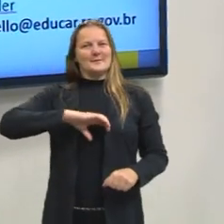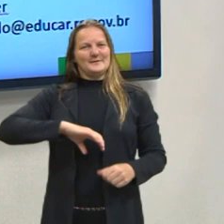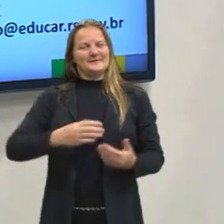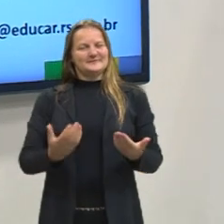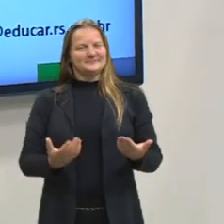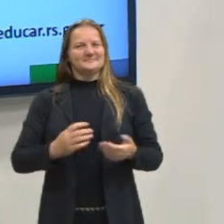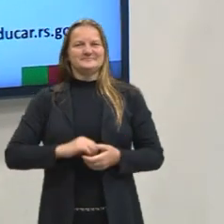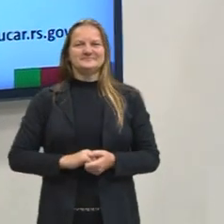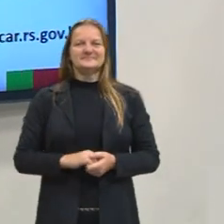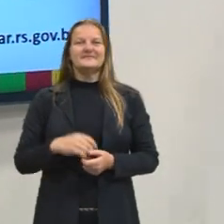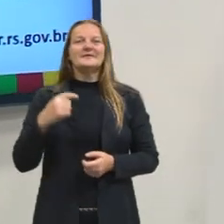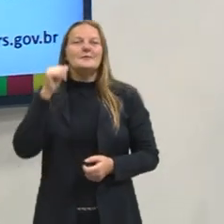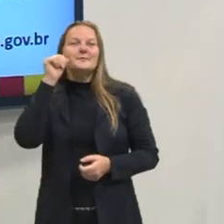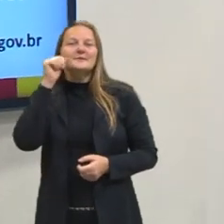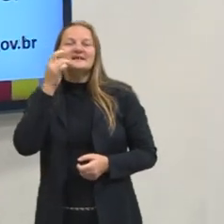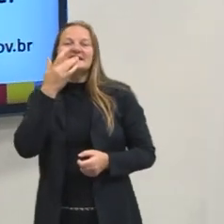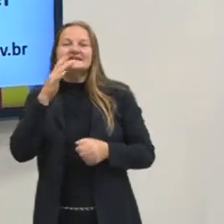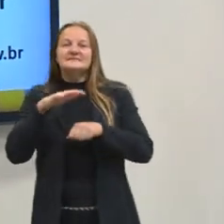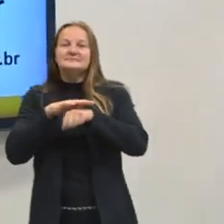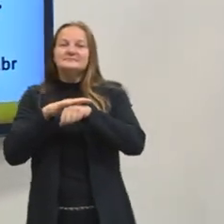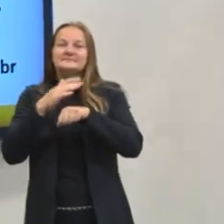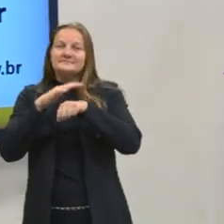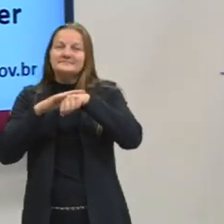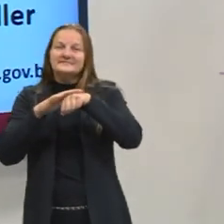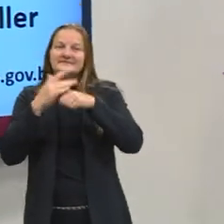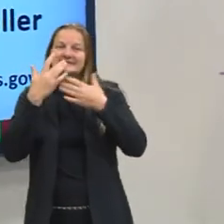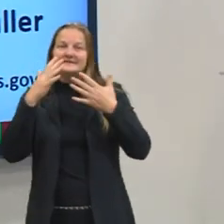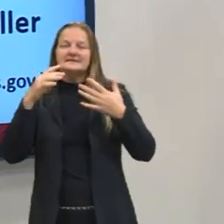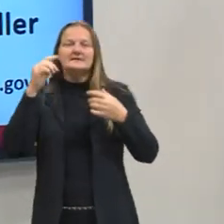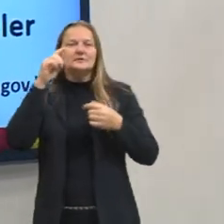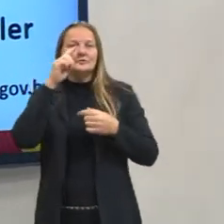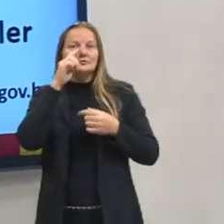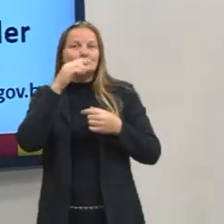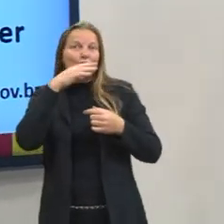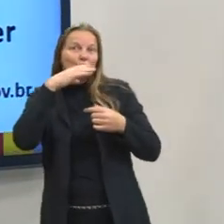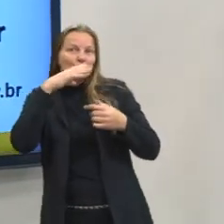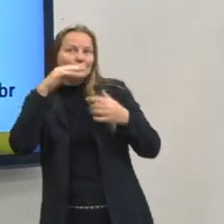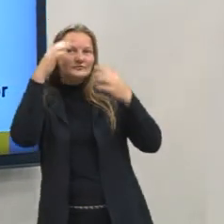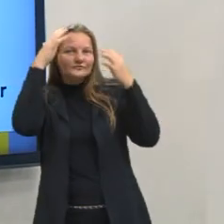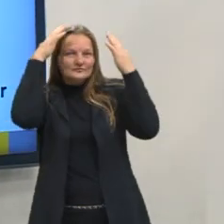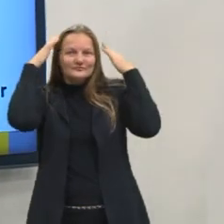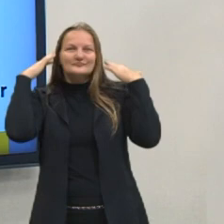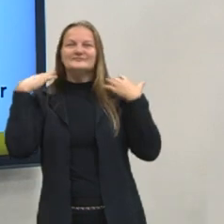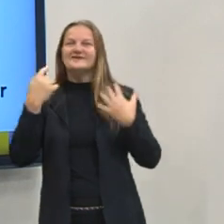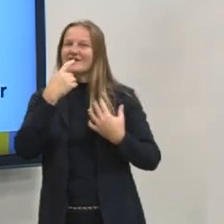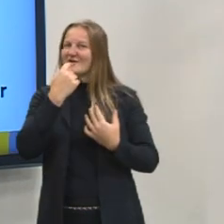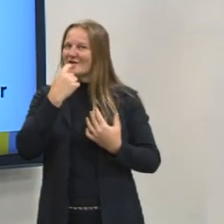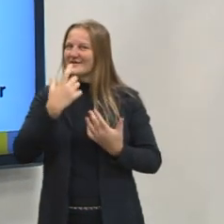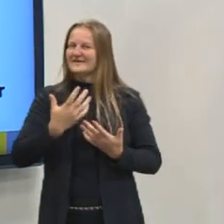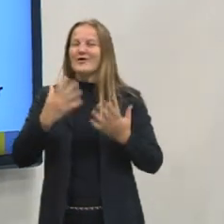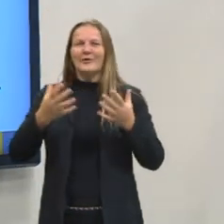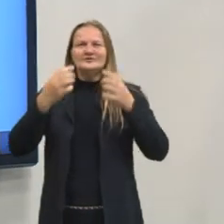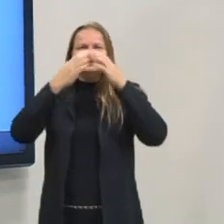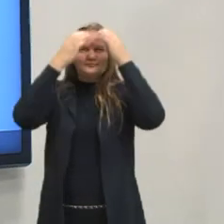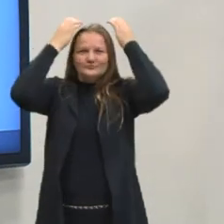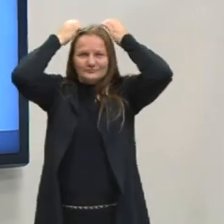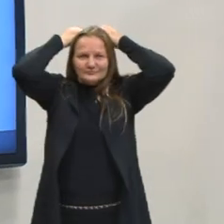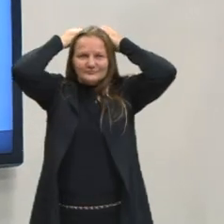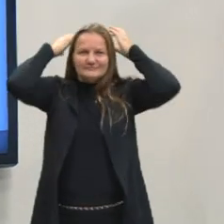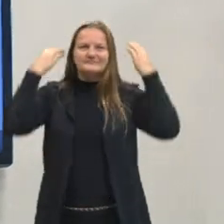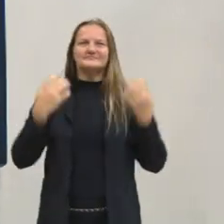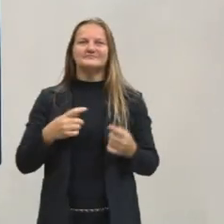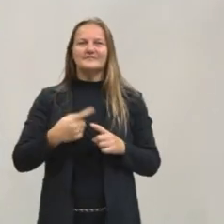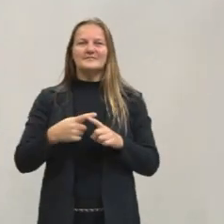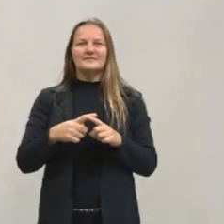portuguesa eu sou uma mulher branca de cabelos coloridos pintados de vermelho hoje estão presos num rabo-de-cavalo